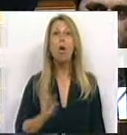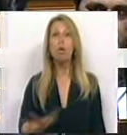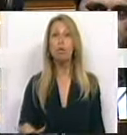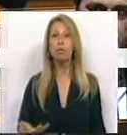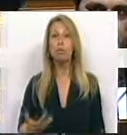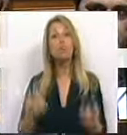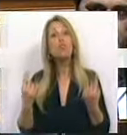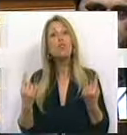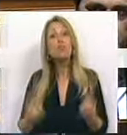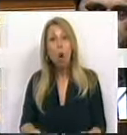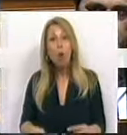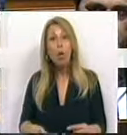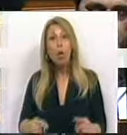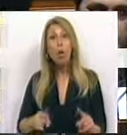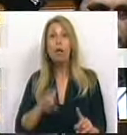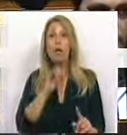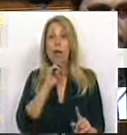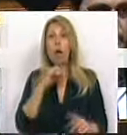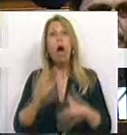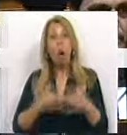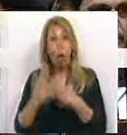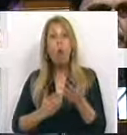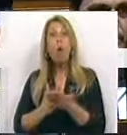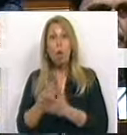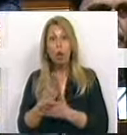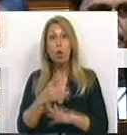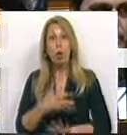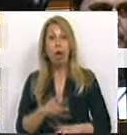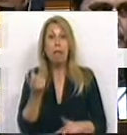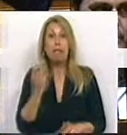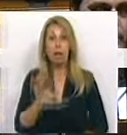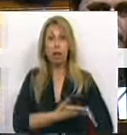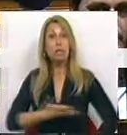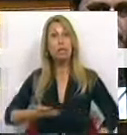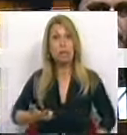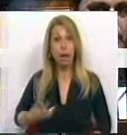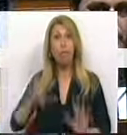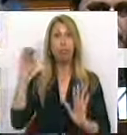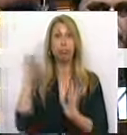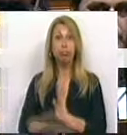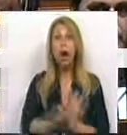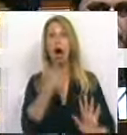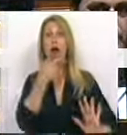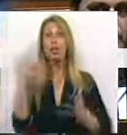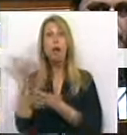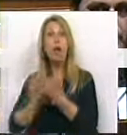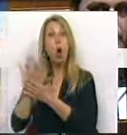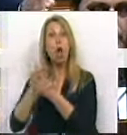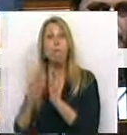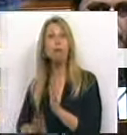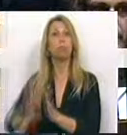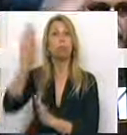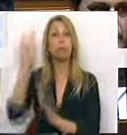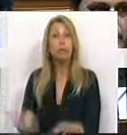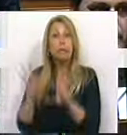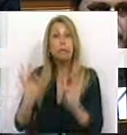vamos continuar a descer a taxa de desemprego se a economia continuar a crescer, e se ela crescer tanto como aquilo